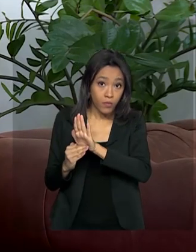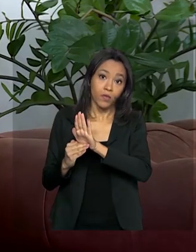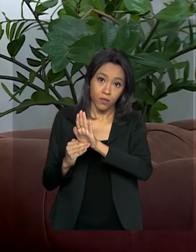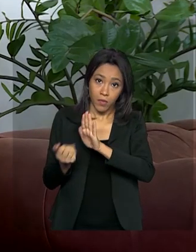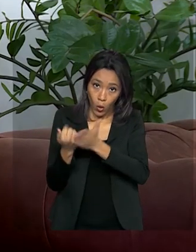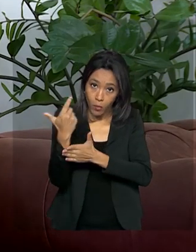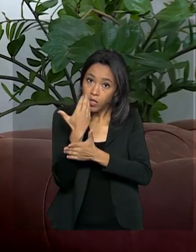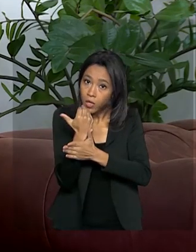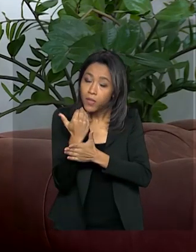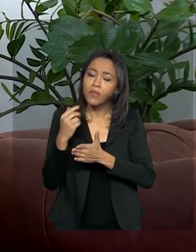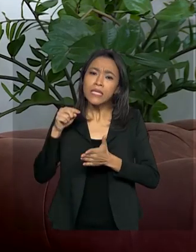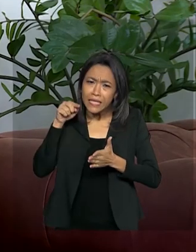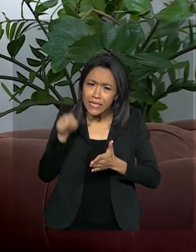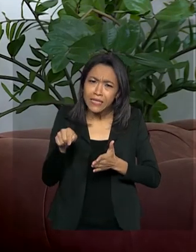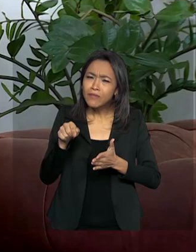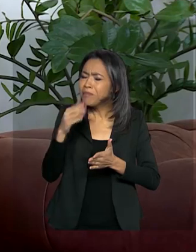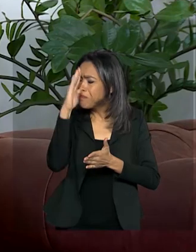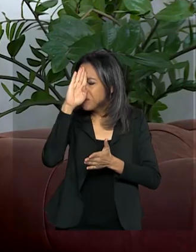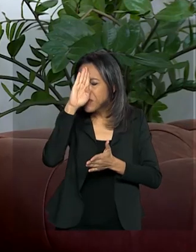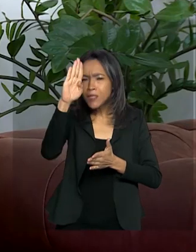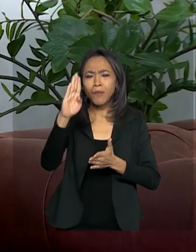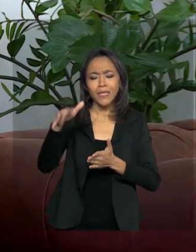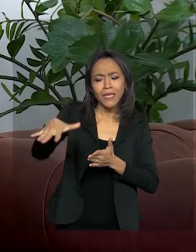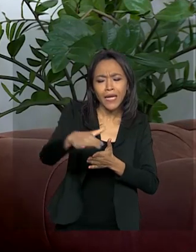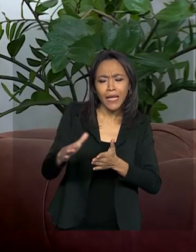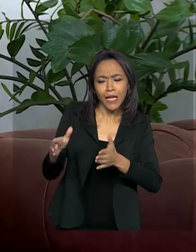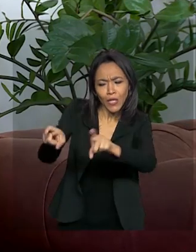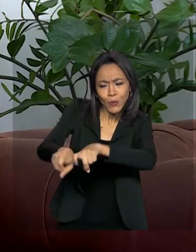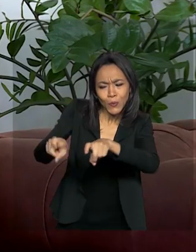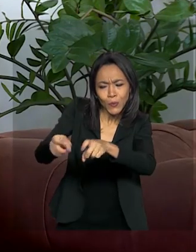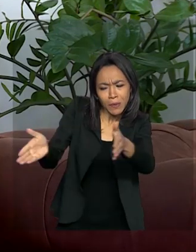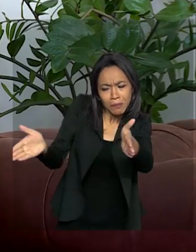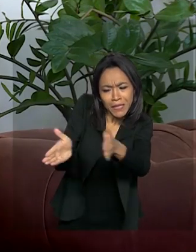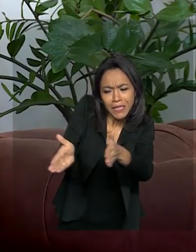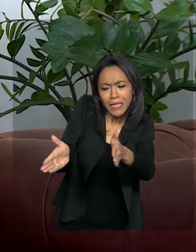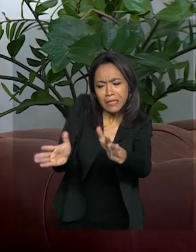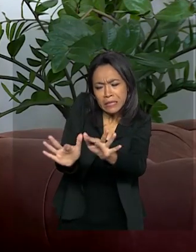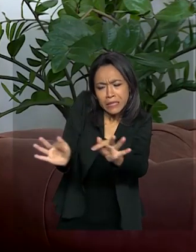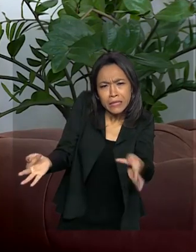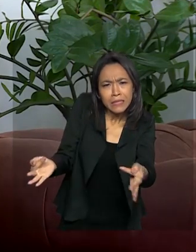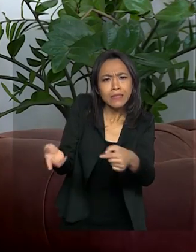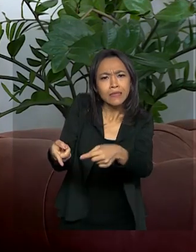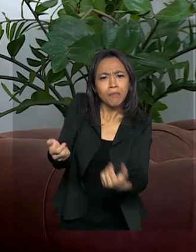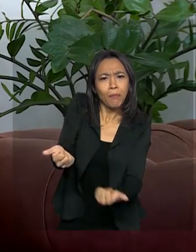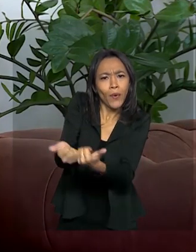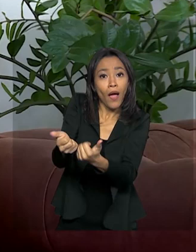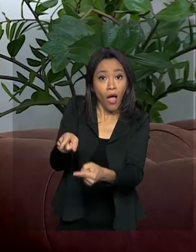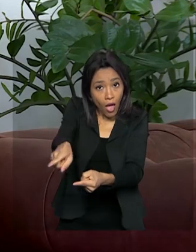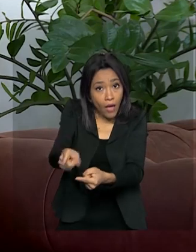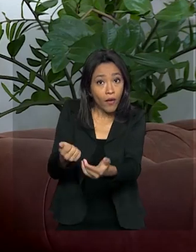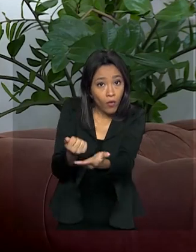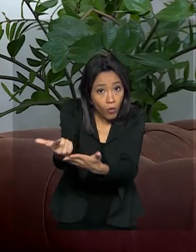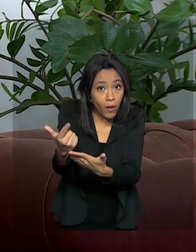principalmente para aquela pequena agricultura é que tem ao são os mais vulneráveis então é a compra